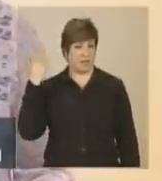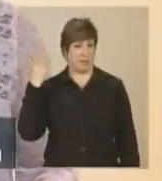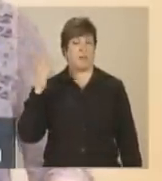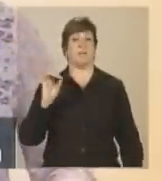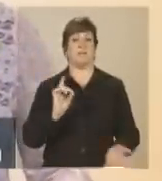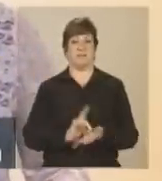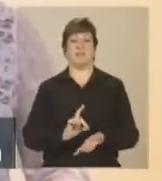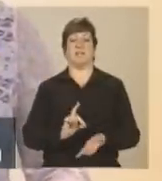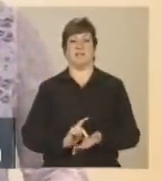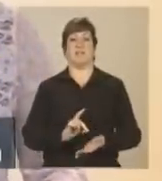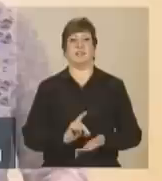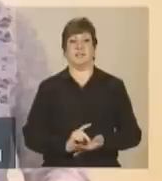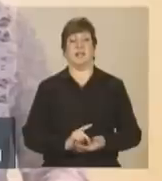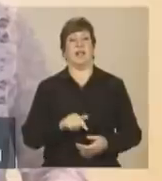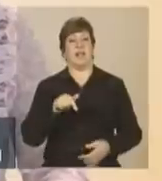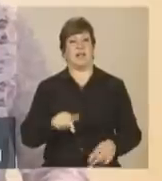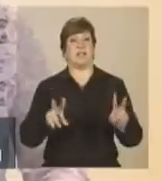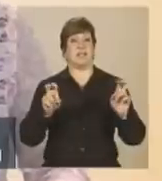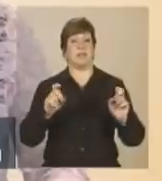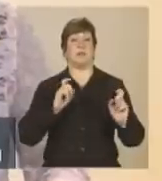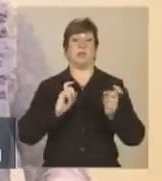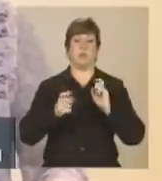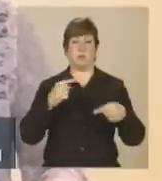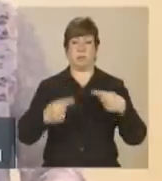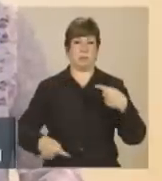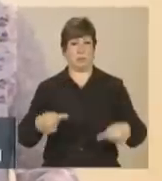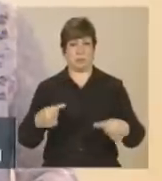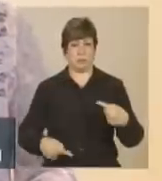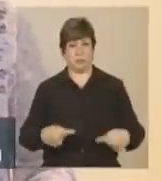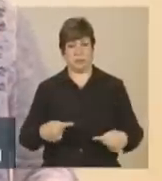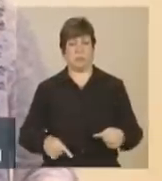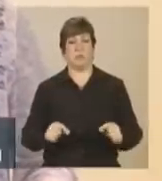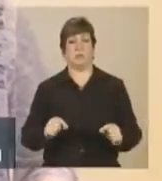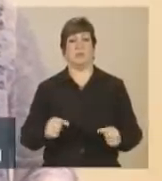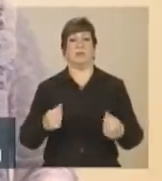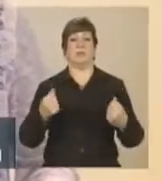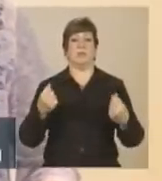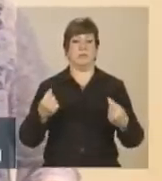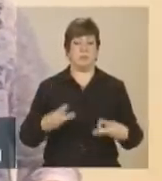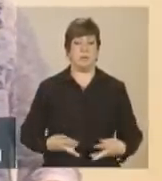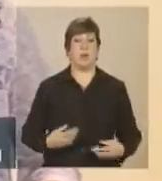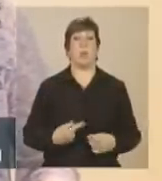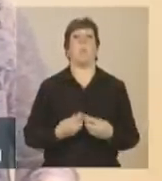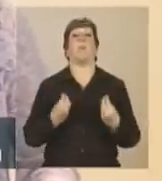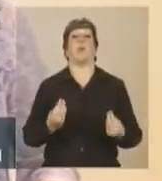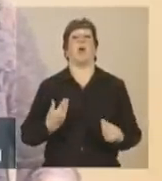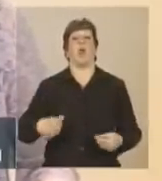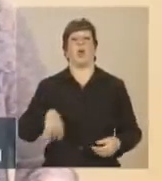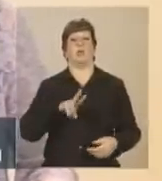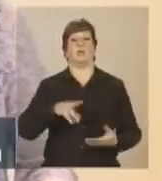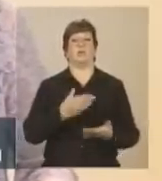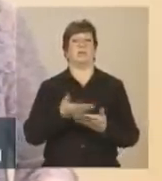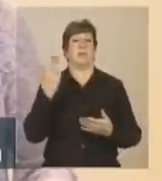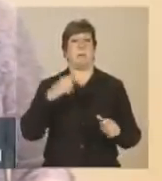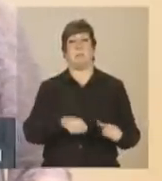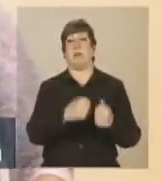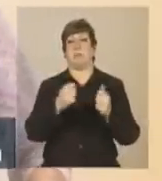fato, esse foi o tema da discussão e explica por que as nossas universidades foram